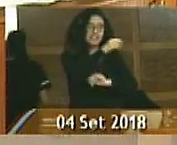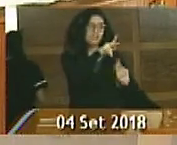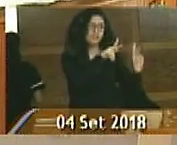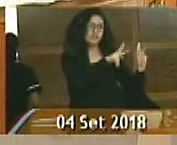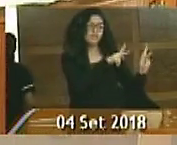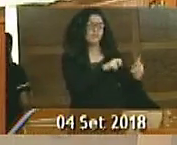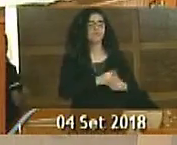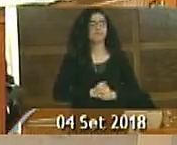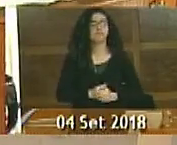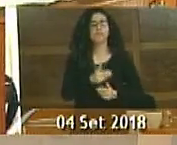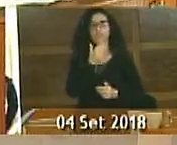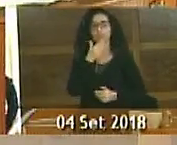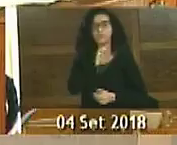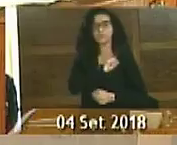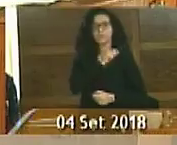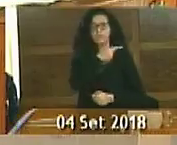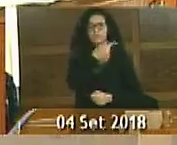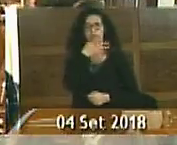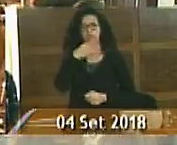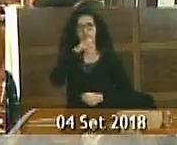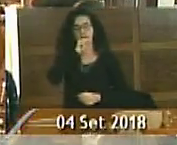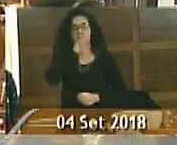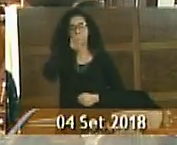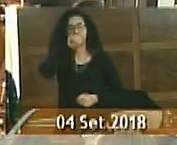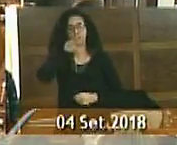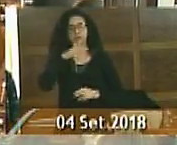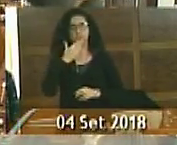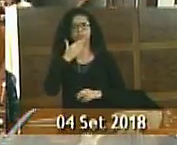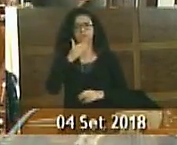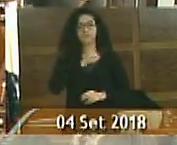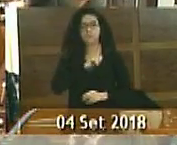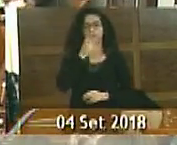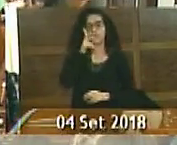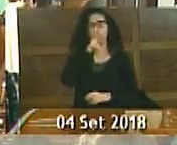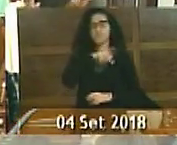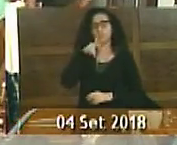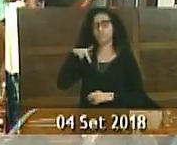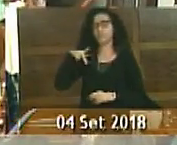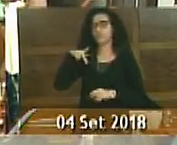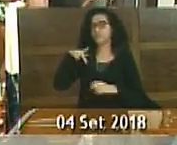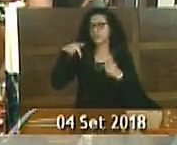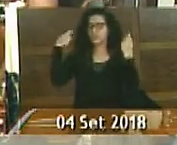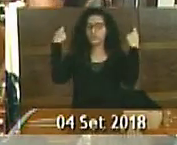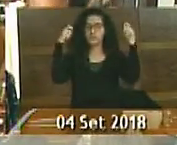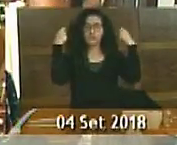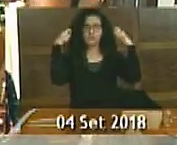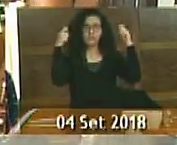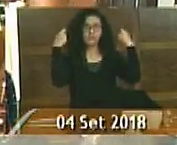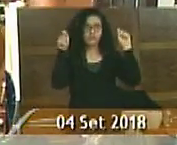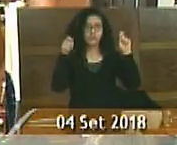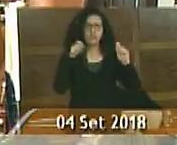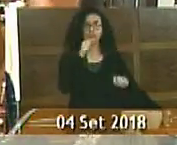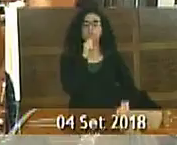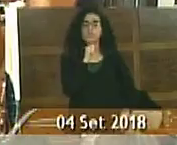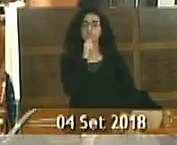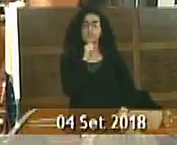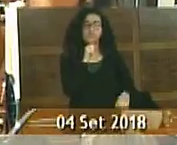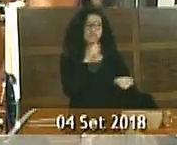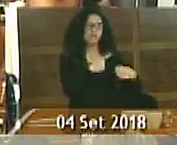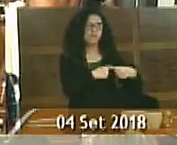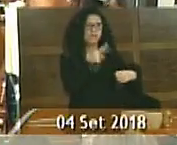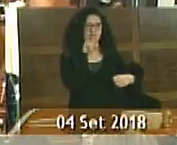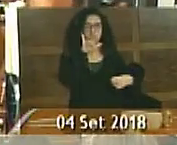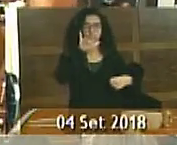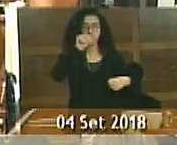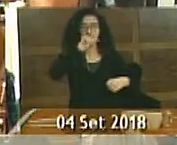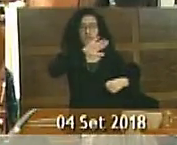Mambucaba. Indicação 2480, disponibilização de um professor de atividades físicas para a terceira idade, bairro Vila Histórica de